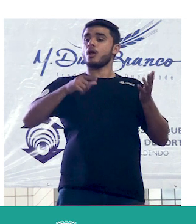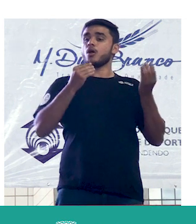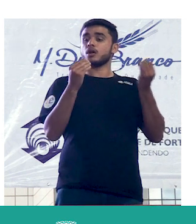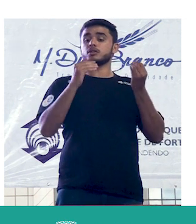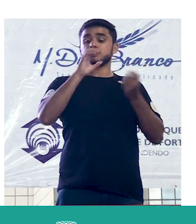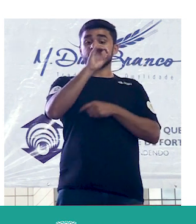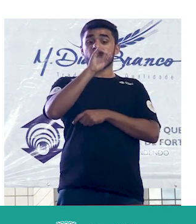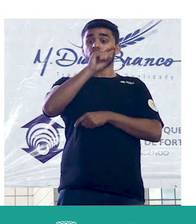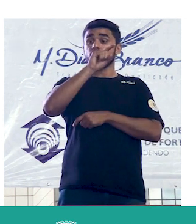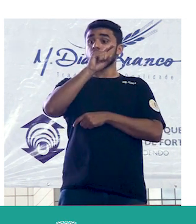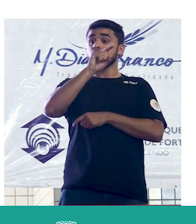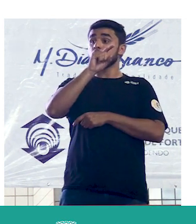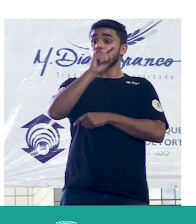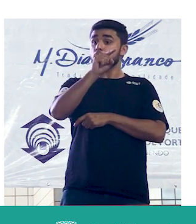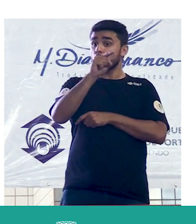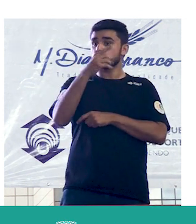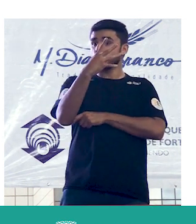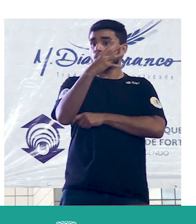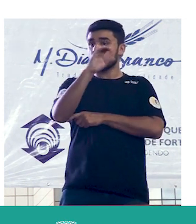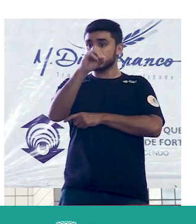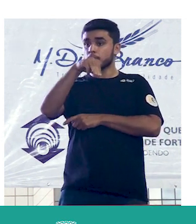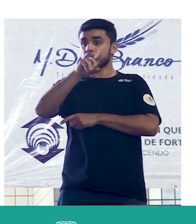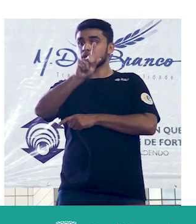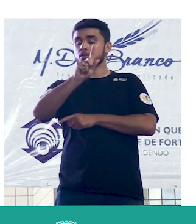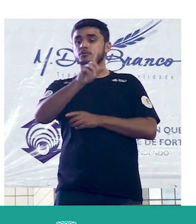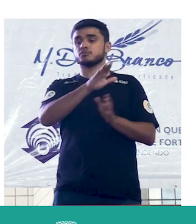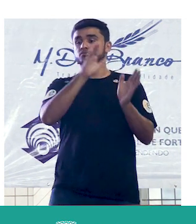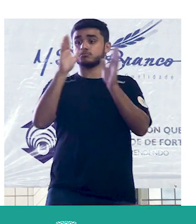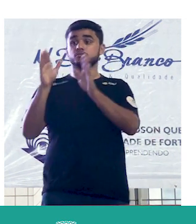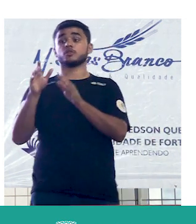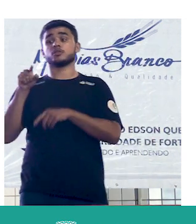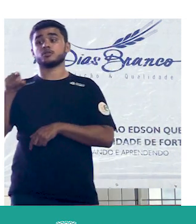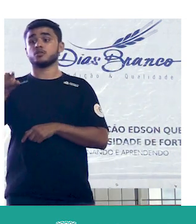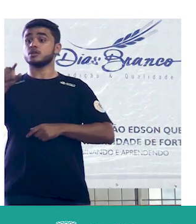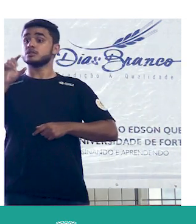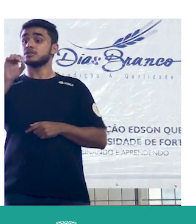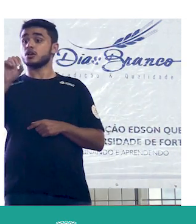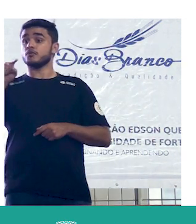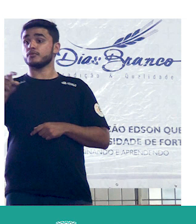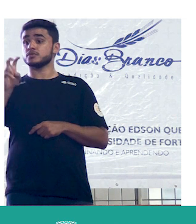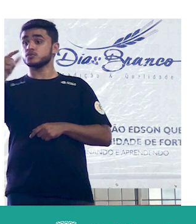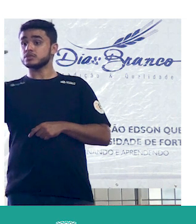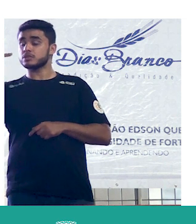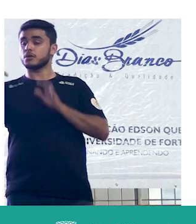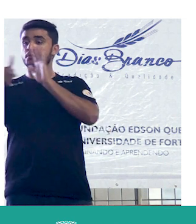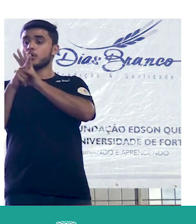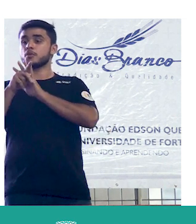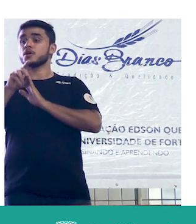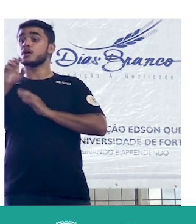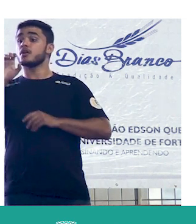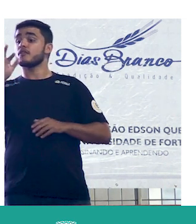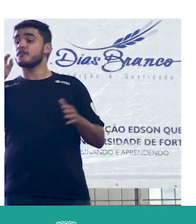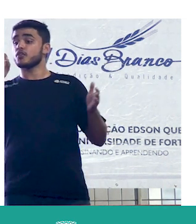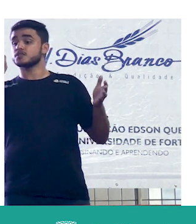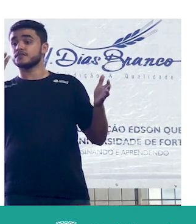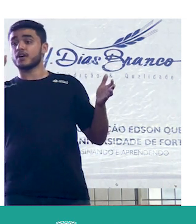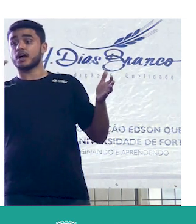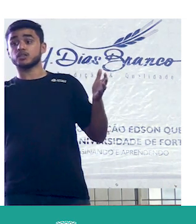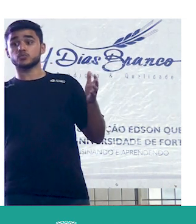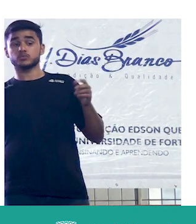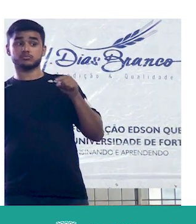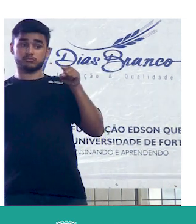0,40 miligrama do íon cálcio e 0,57 miligrama do íon hidrogênio fosfato. Ele quer saber a